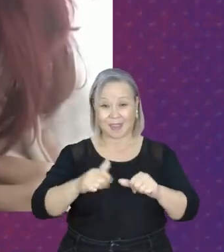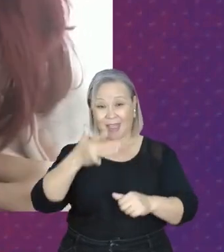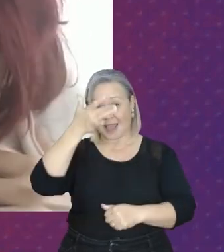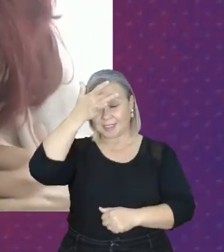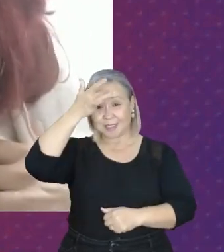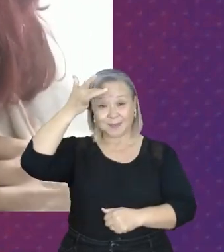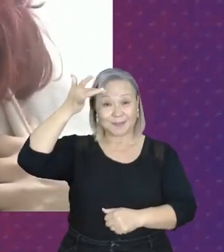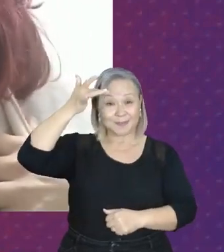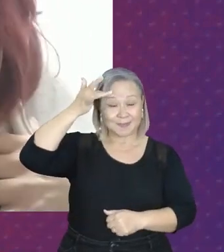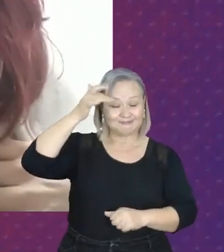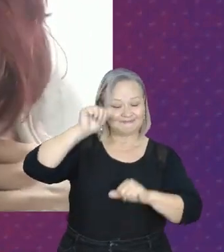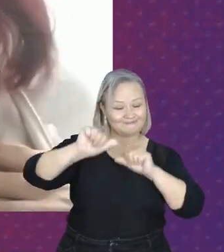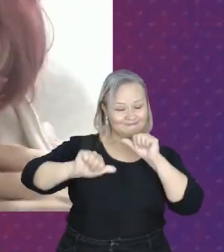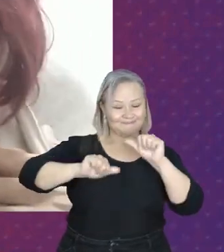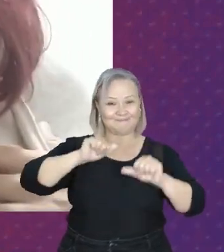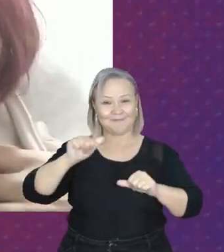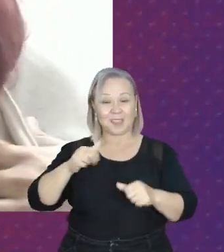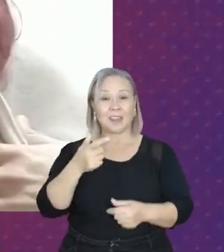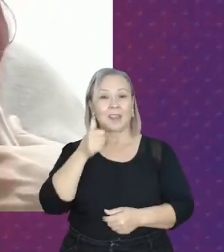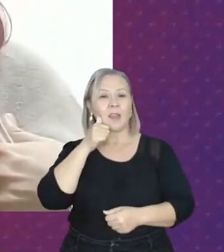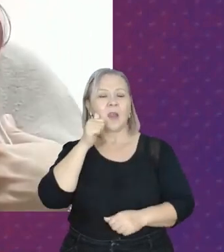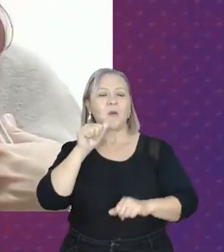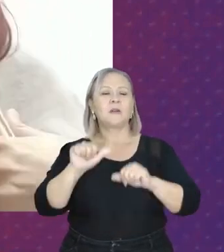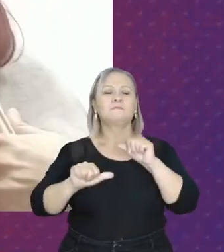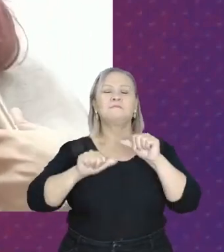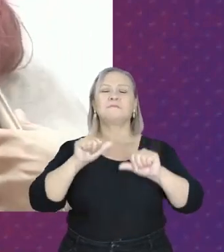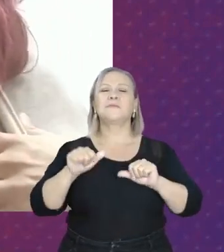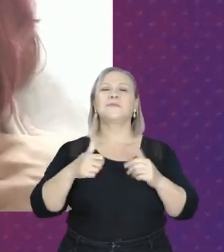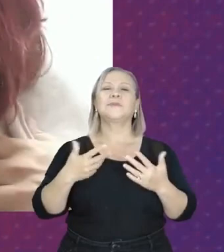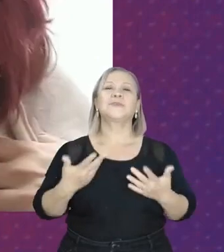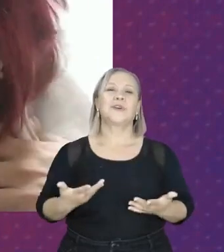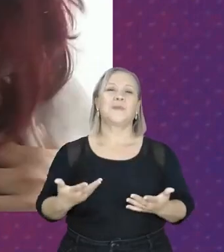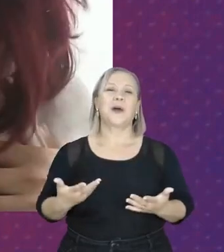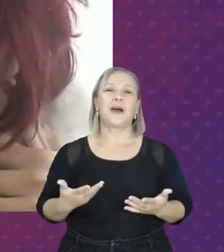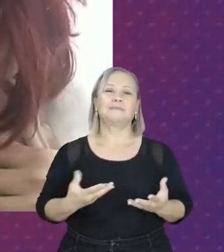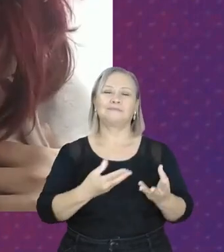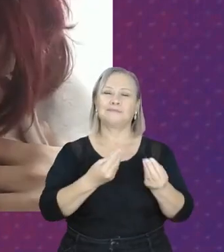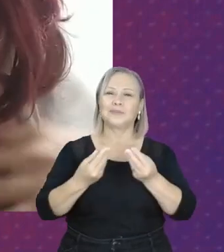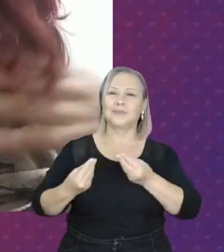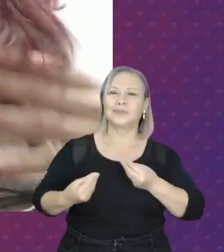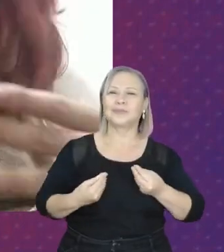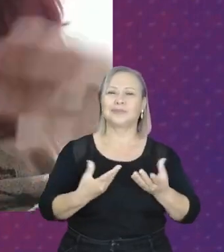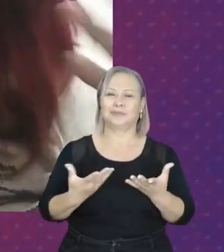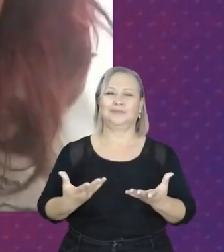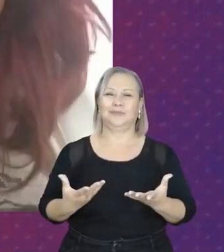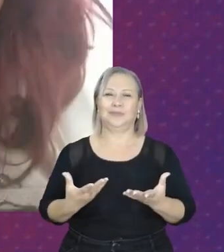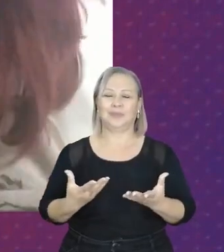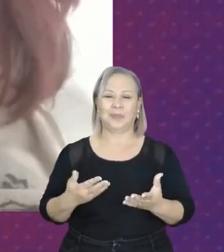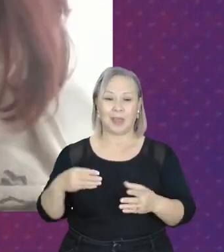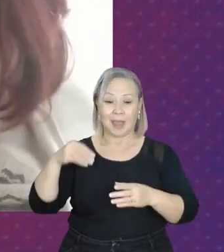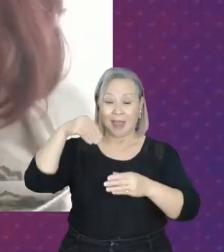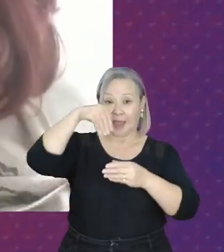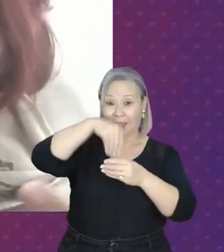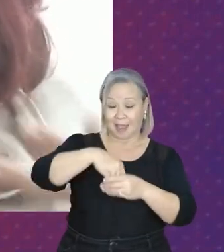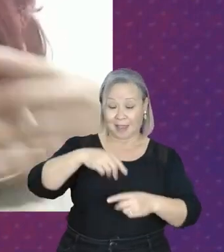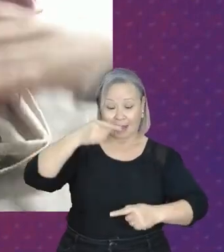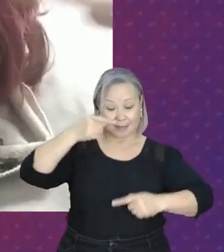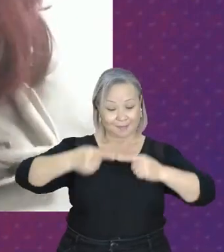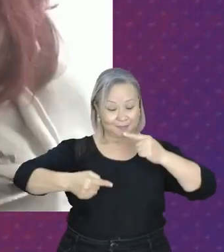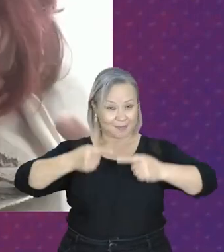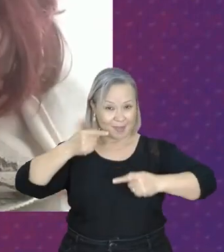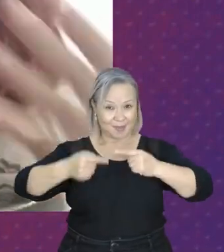muda, e uma mulher pode se transformar, tanto quanto quando ela entra na política